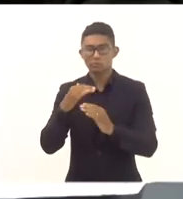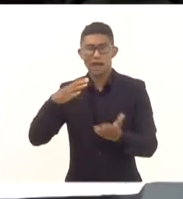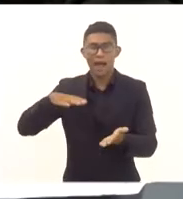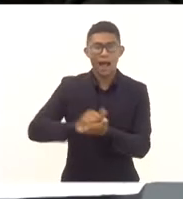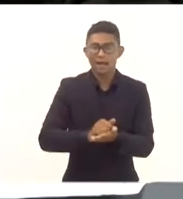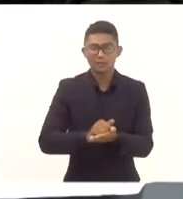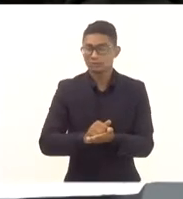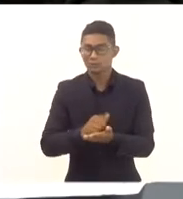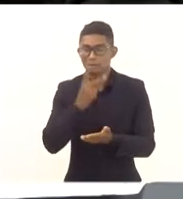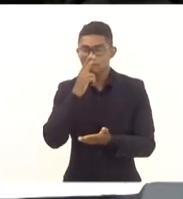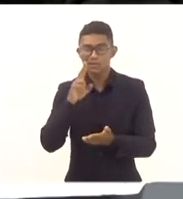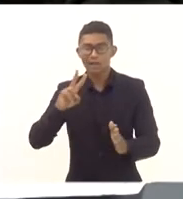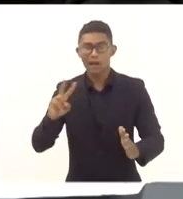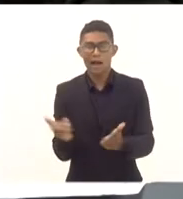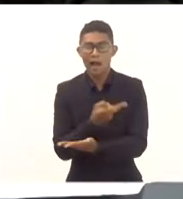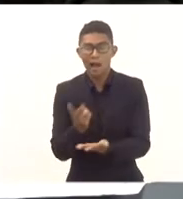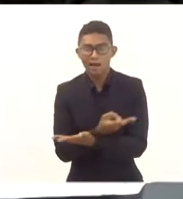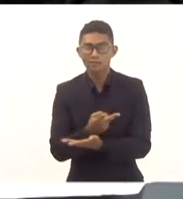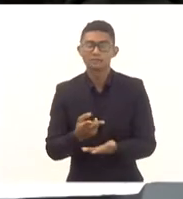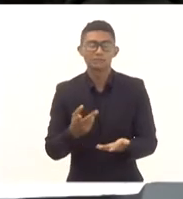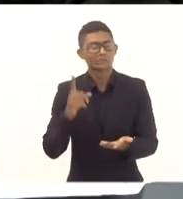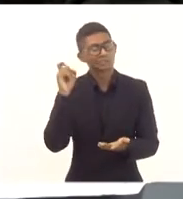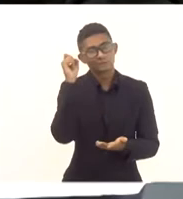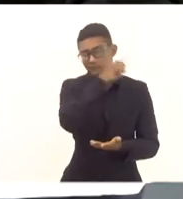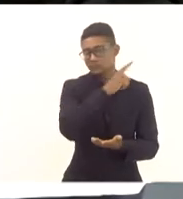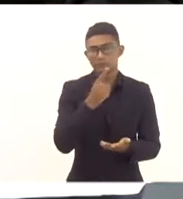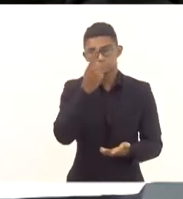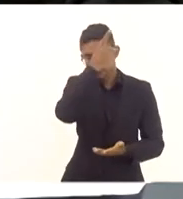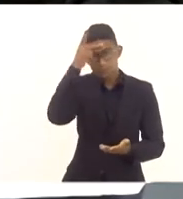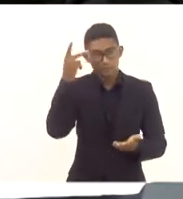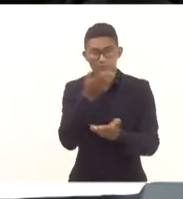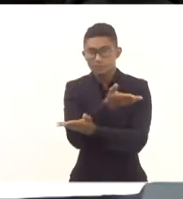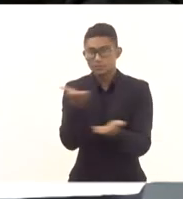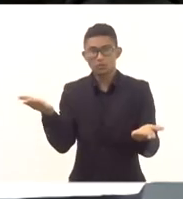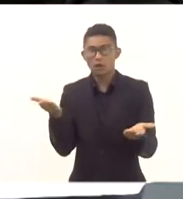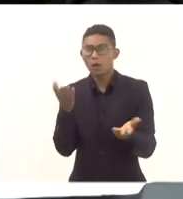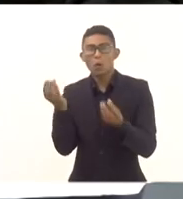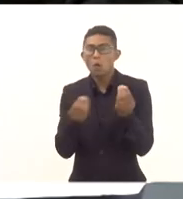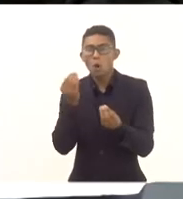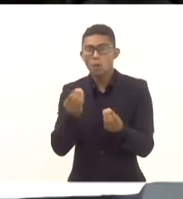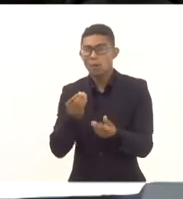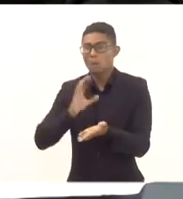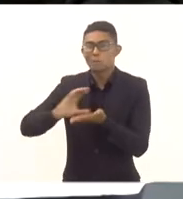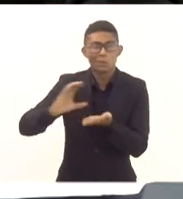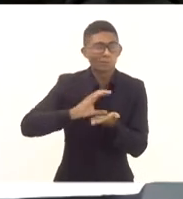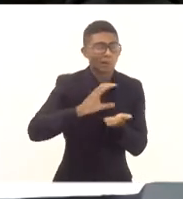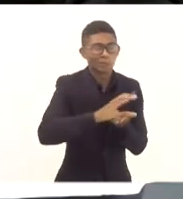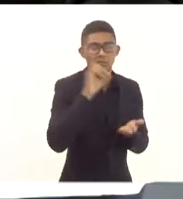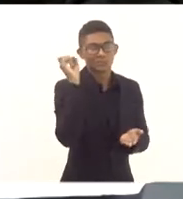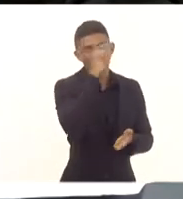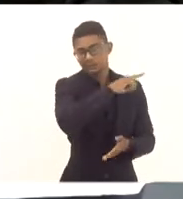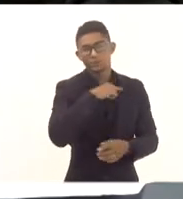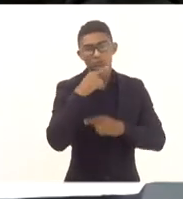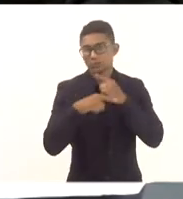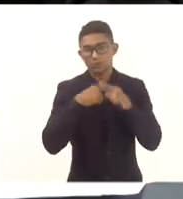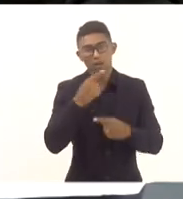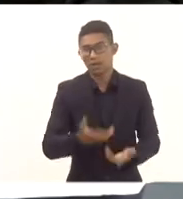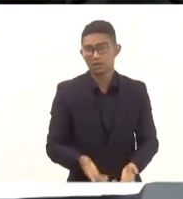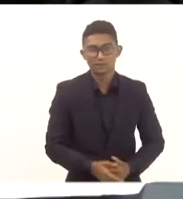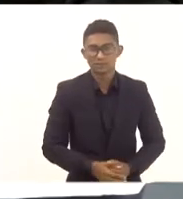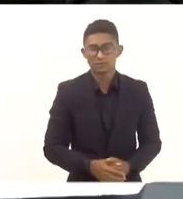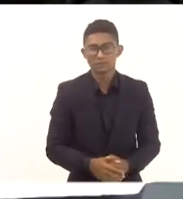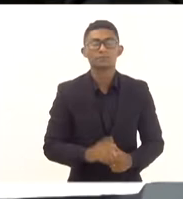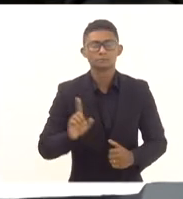gente de fato tem essa dificuldade e para chegar na os beneficiários a gente vem buscando